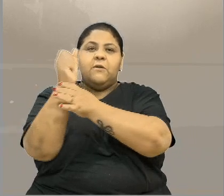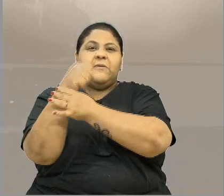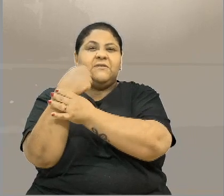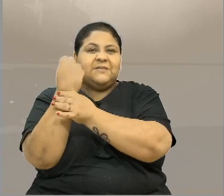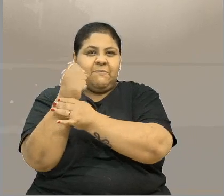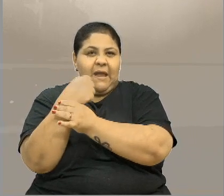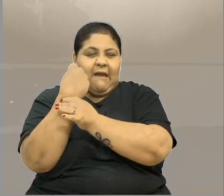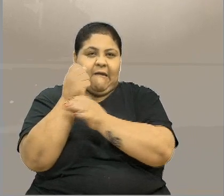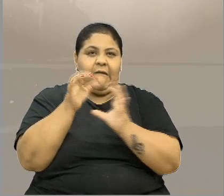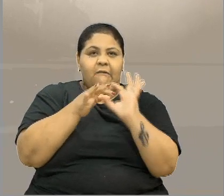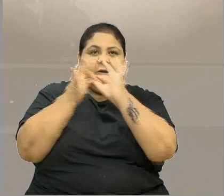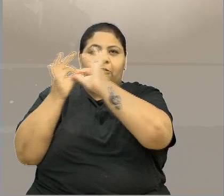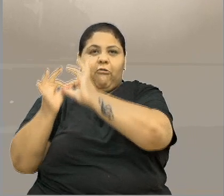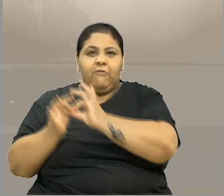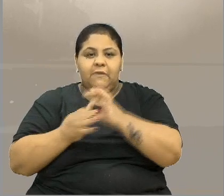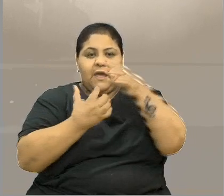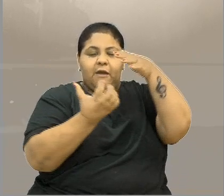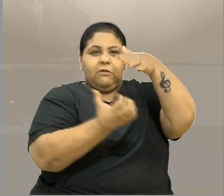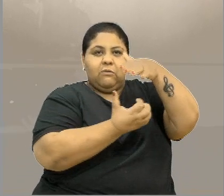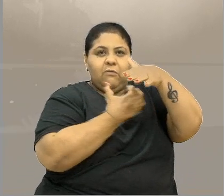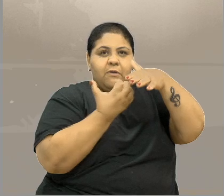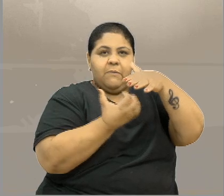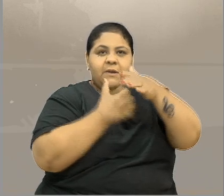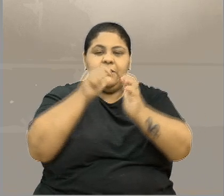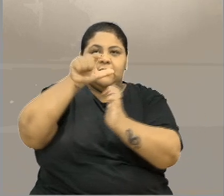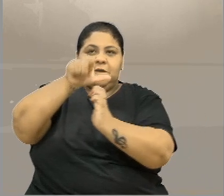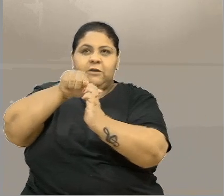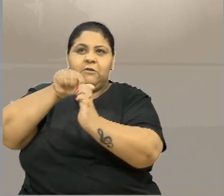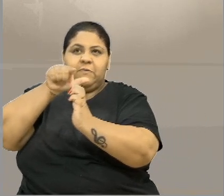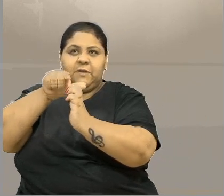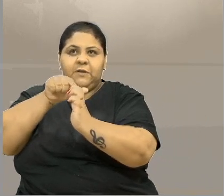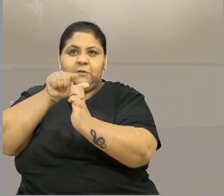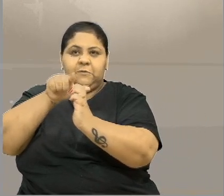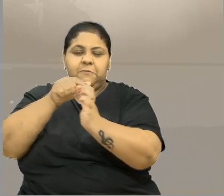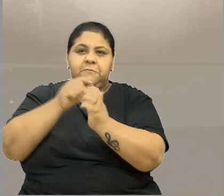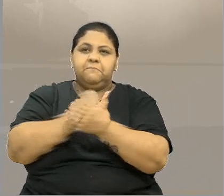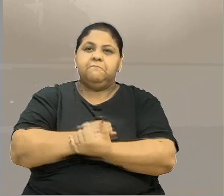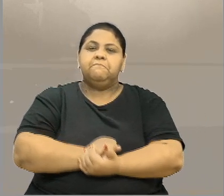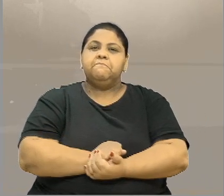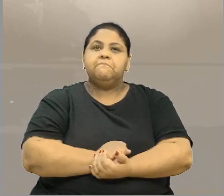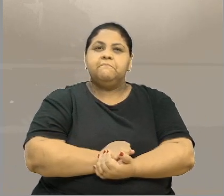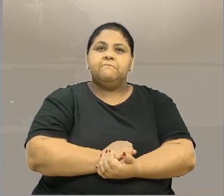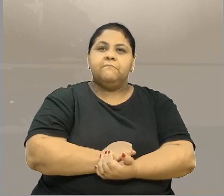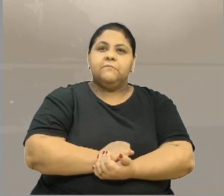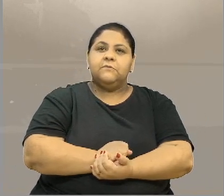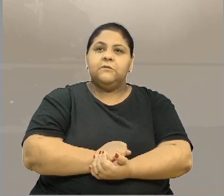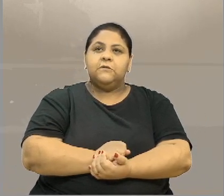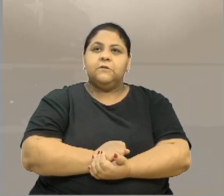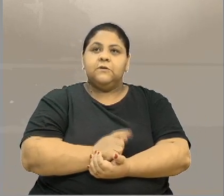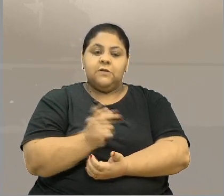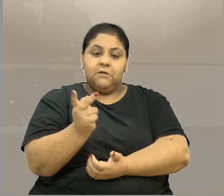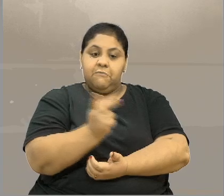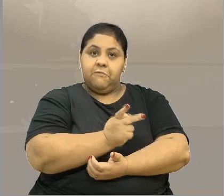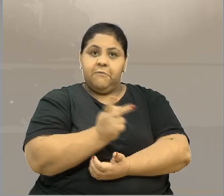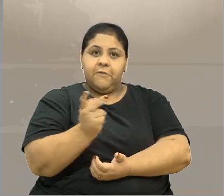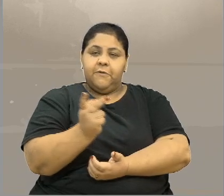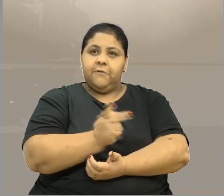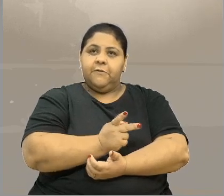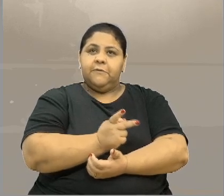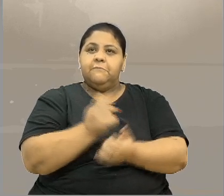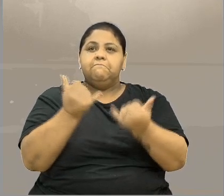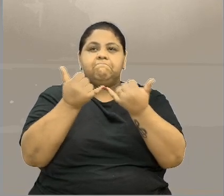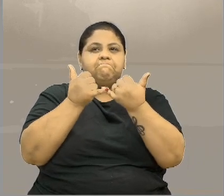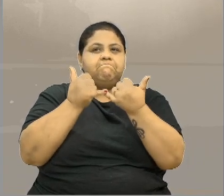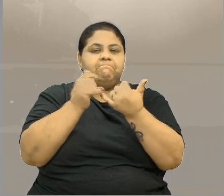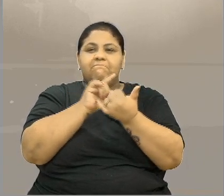empresas, empreendedores e a academia. Esses elementos fazem da Electric Move